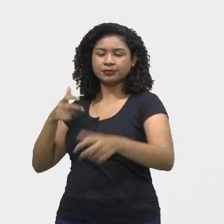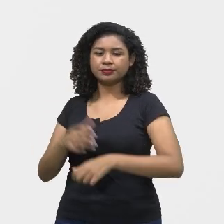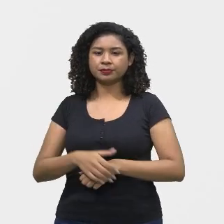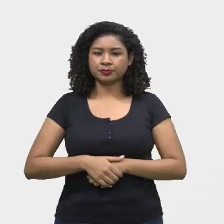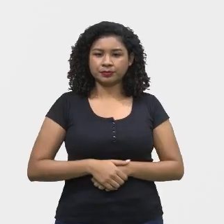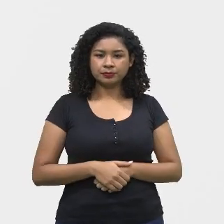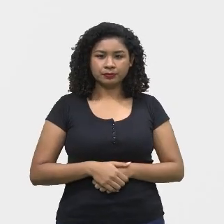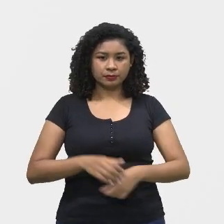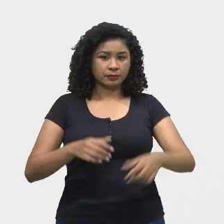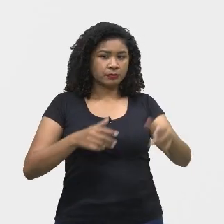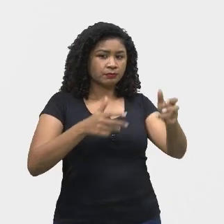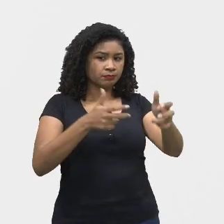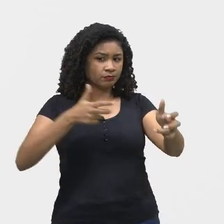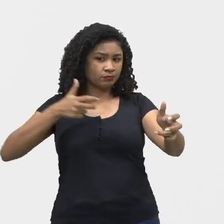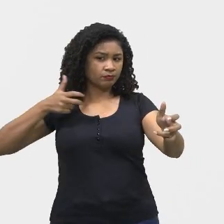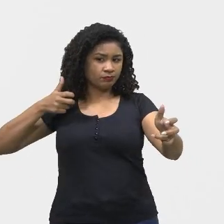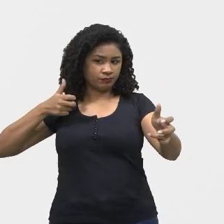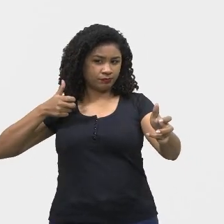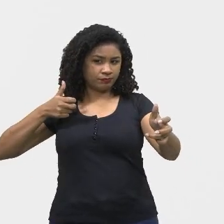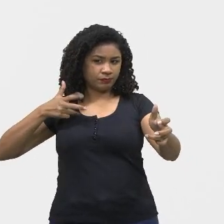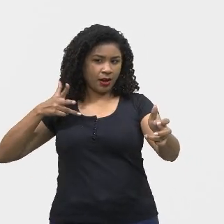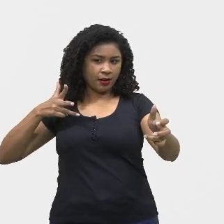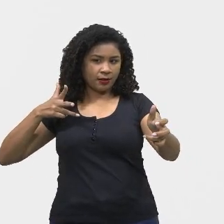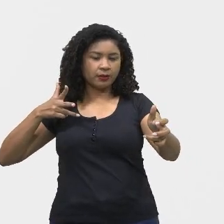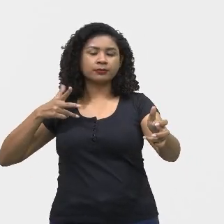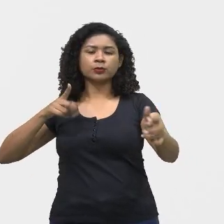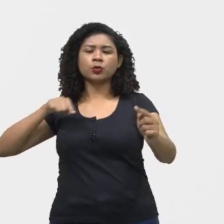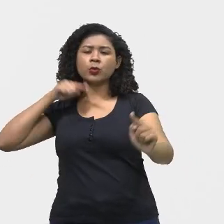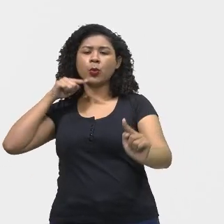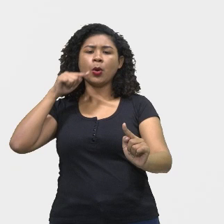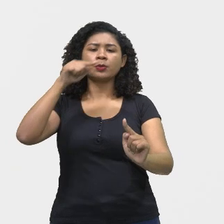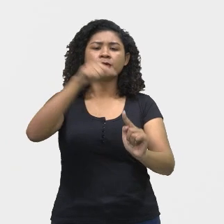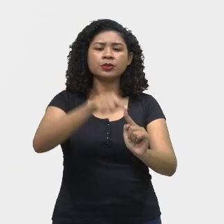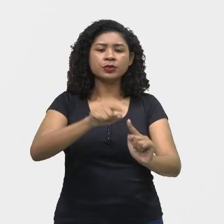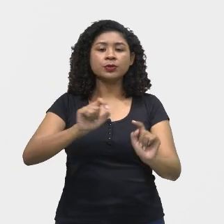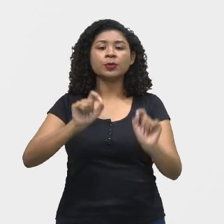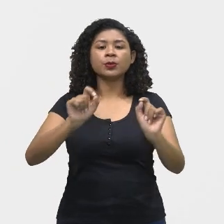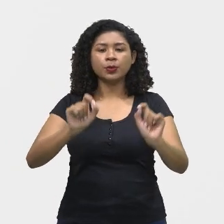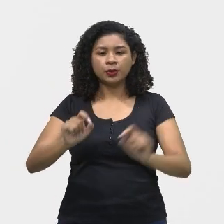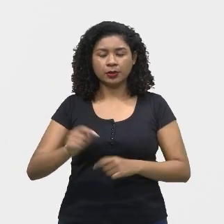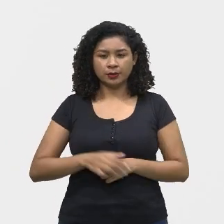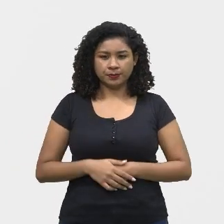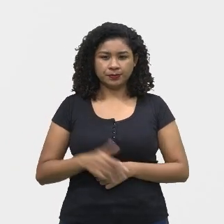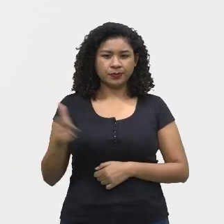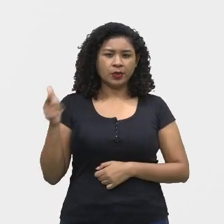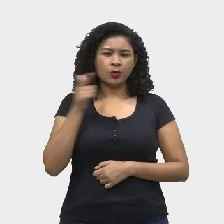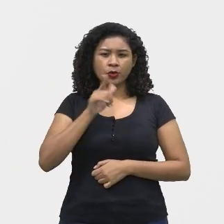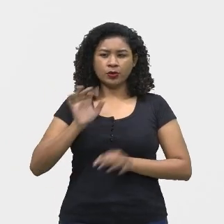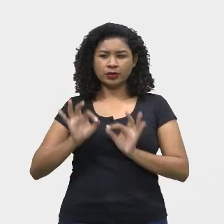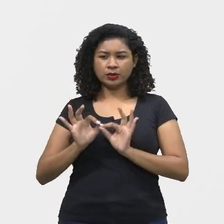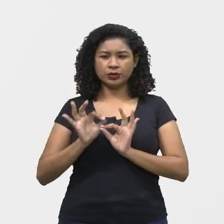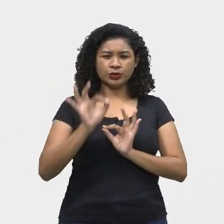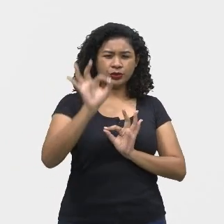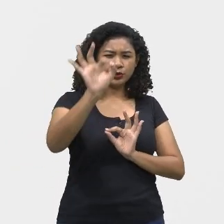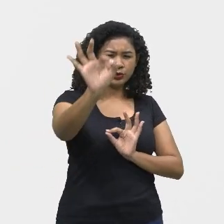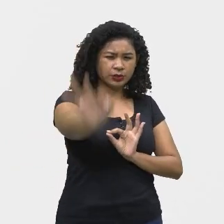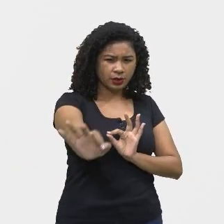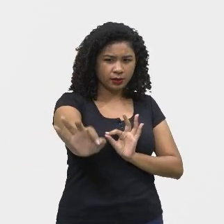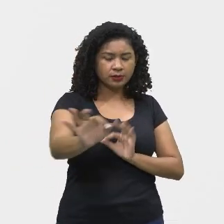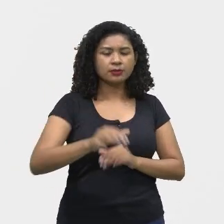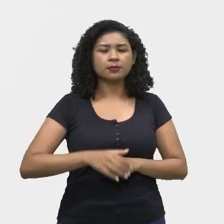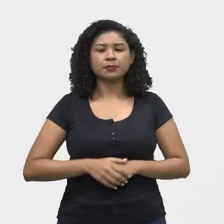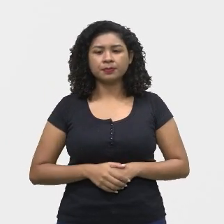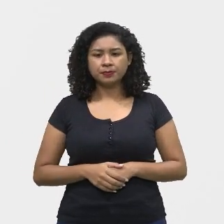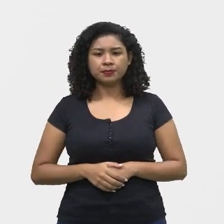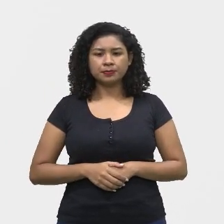disparo, o arqueiro tem como objetivo alcançar a marca mais distante quando a flecha atingir o chão.